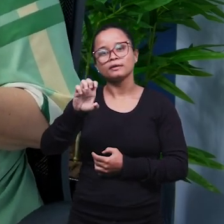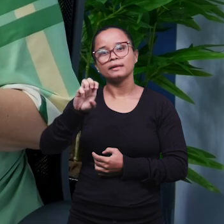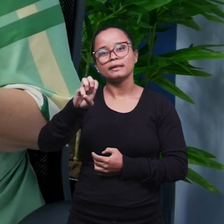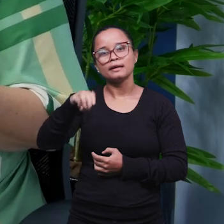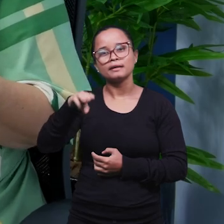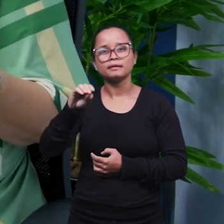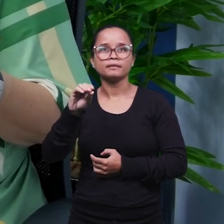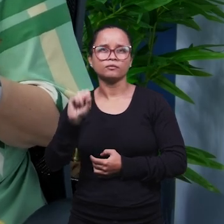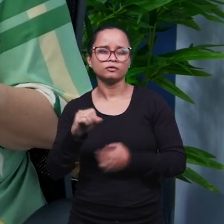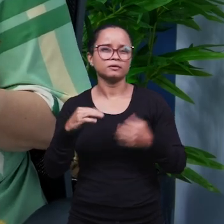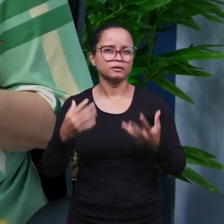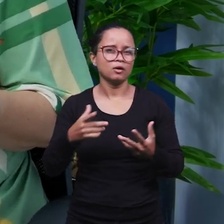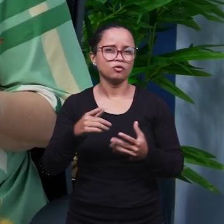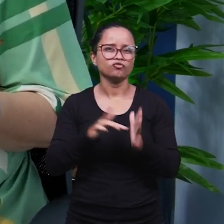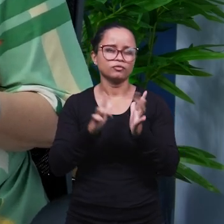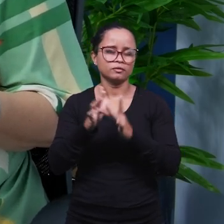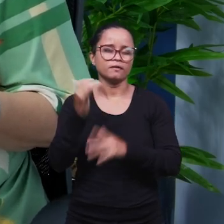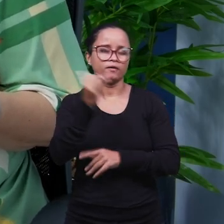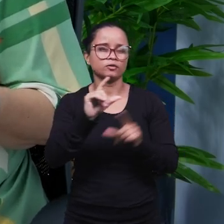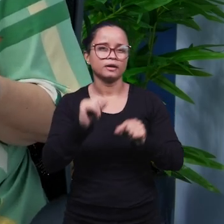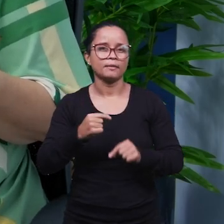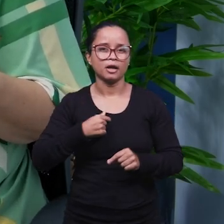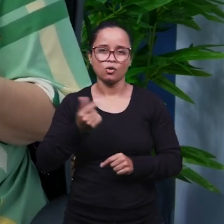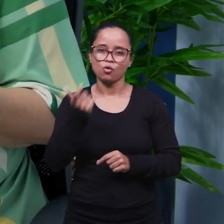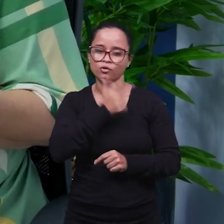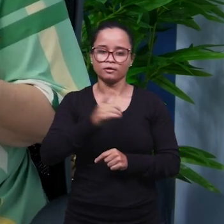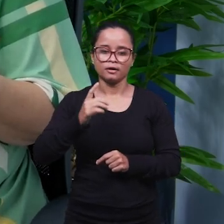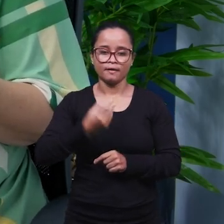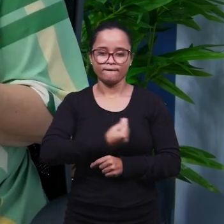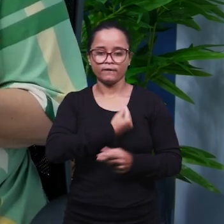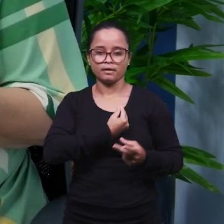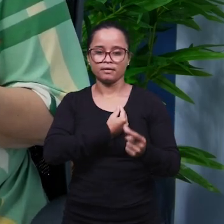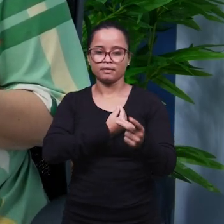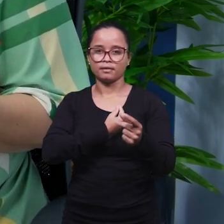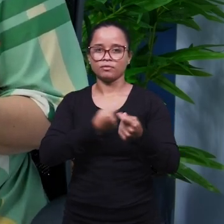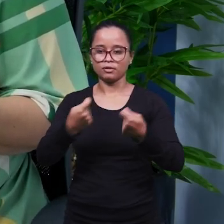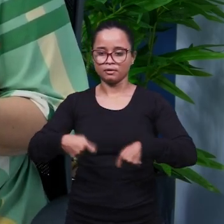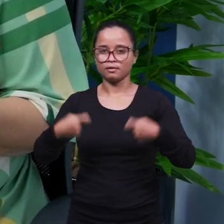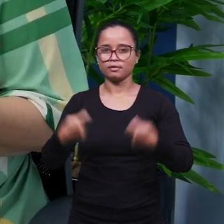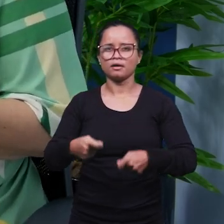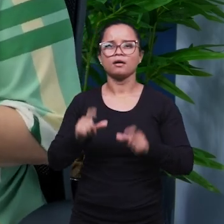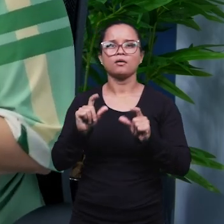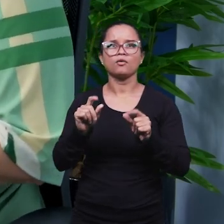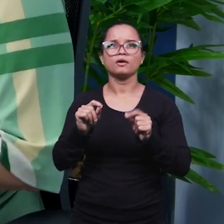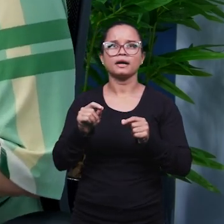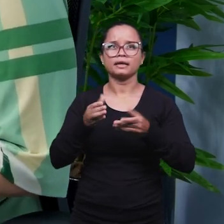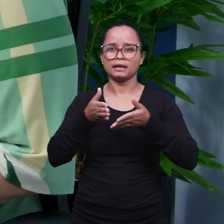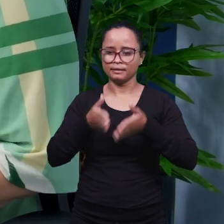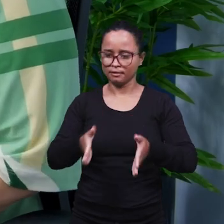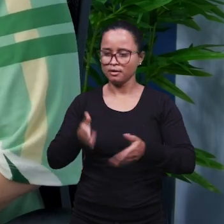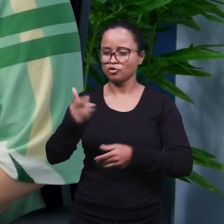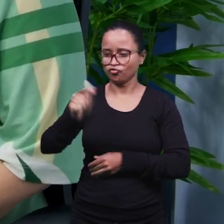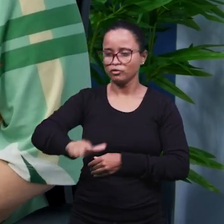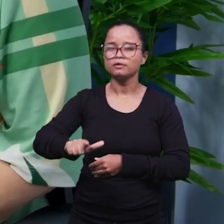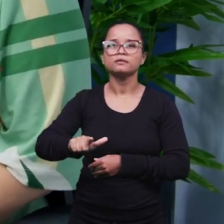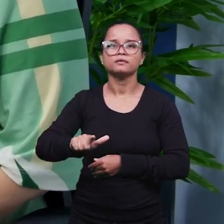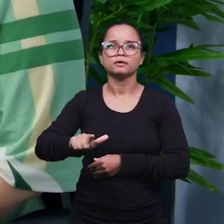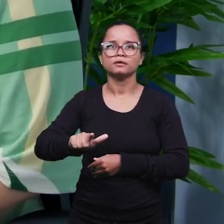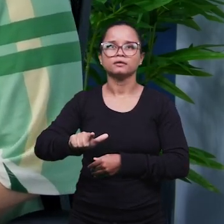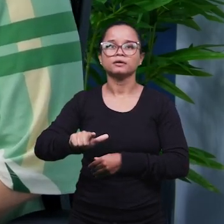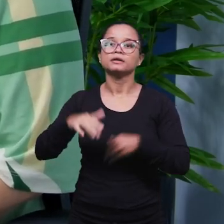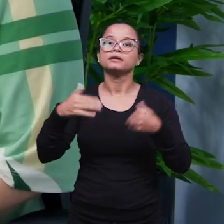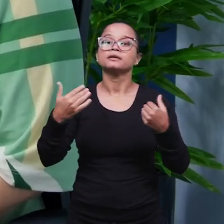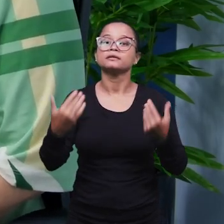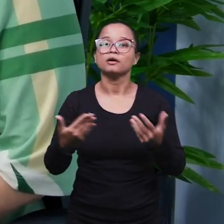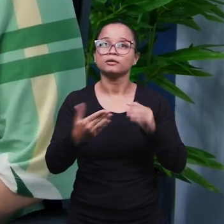fala? Que para eu alcançar a vida eterna, é preciso nascer de novo. Então, é o que está representado aqui.